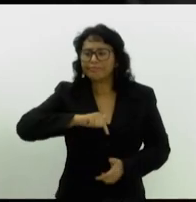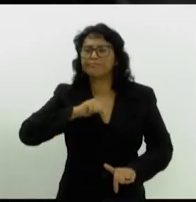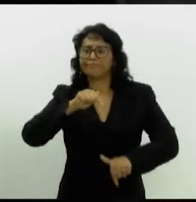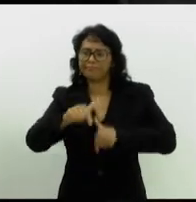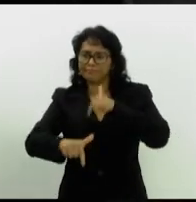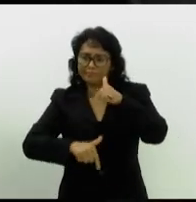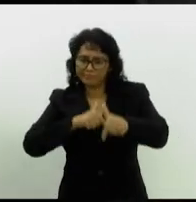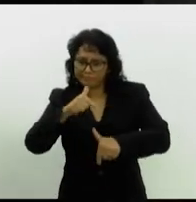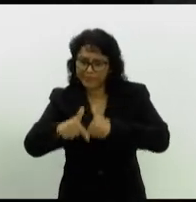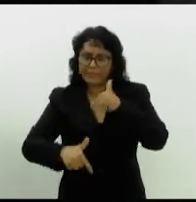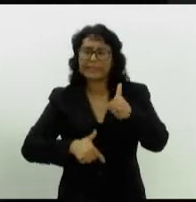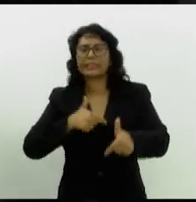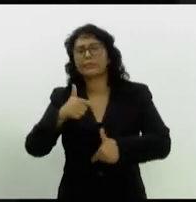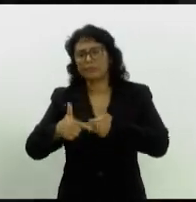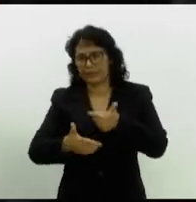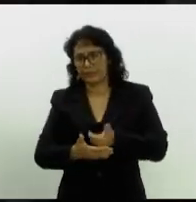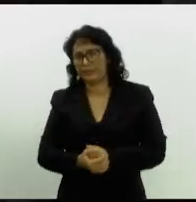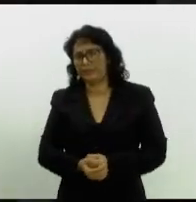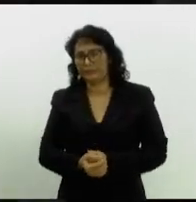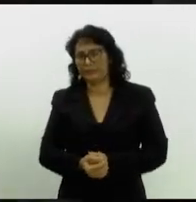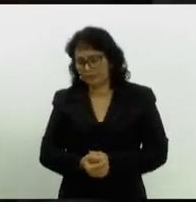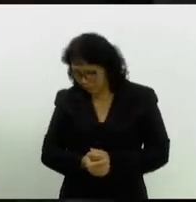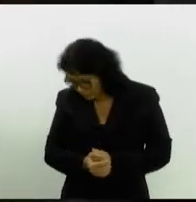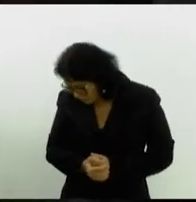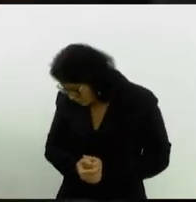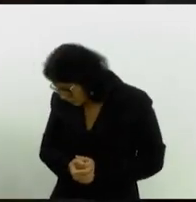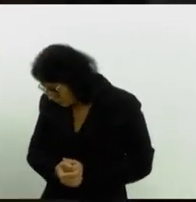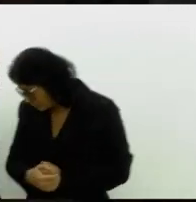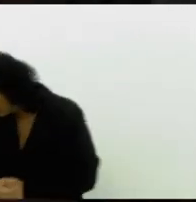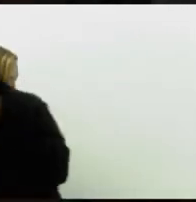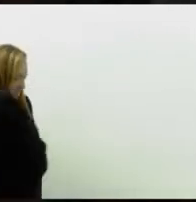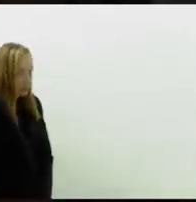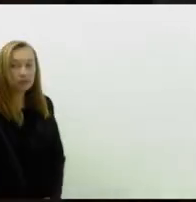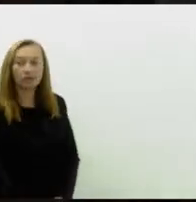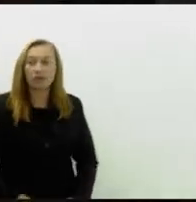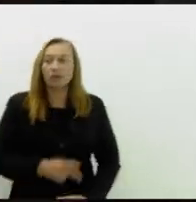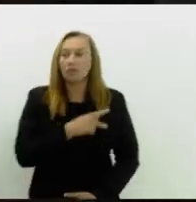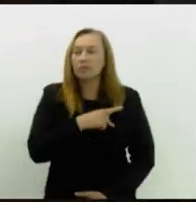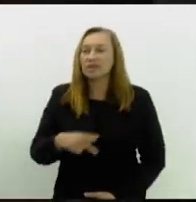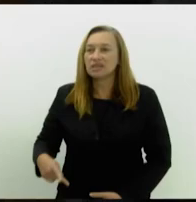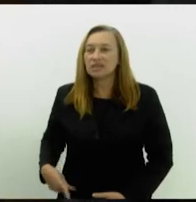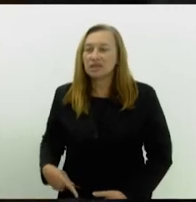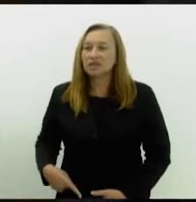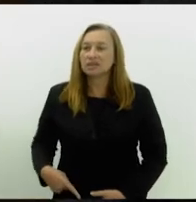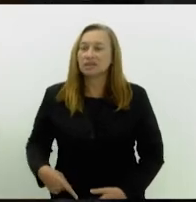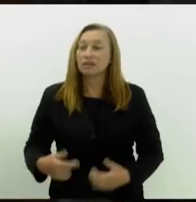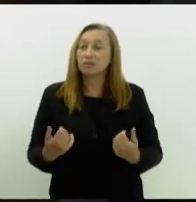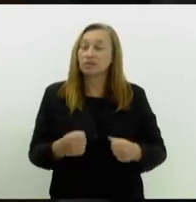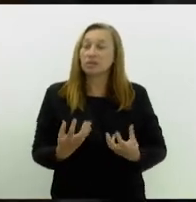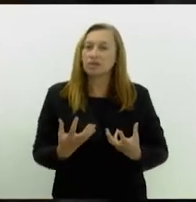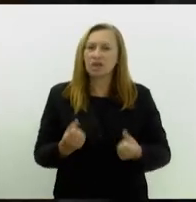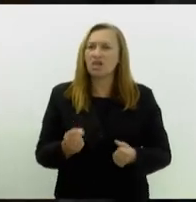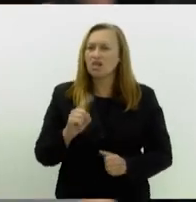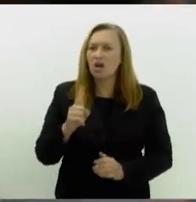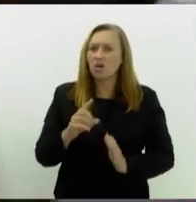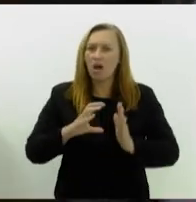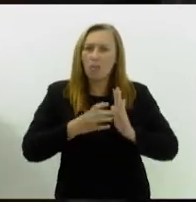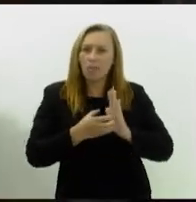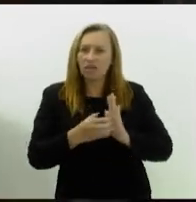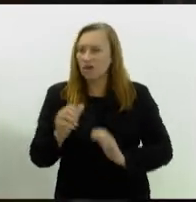sentido o presidente deve abraçar não pelo partido